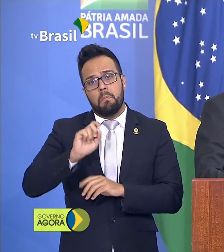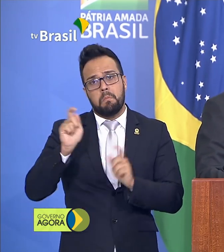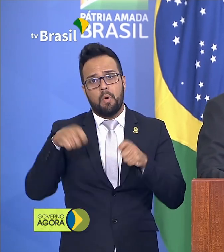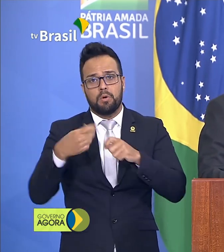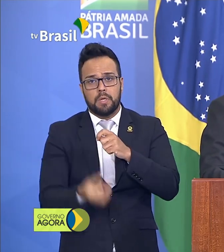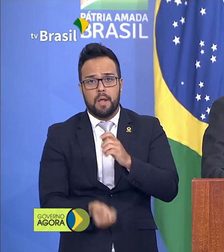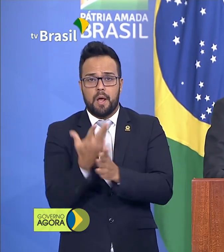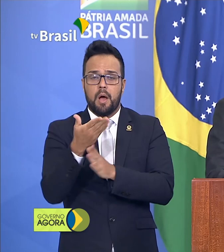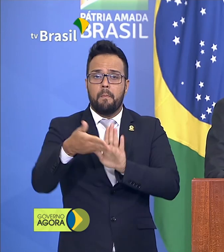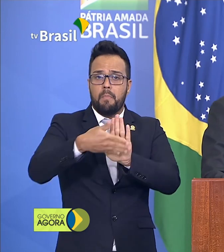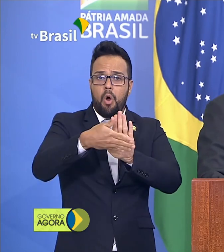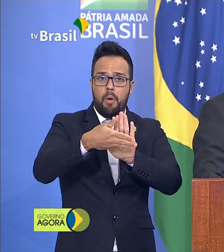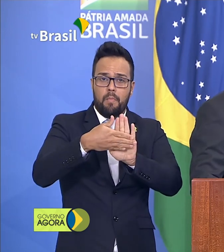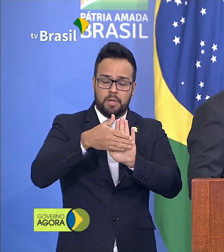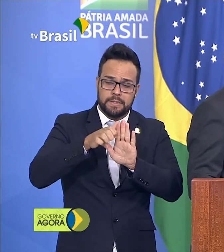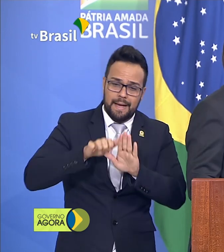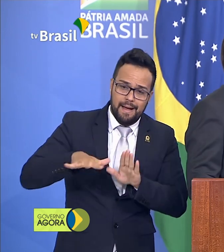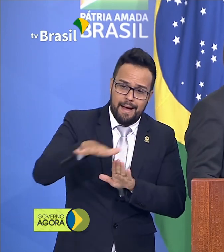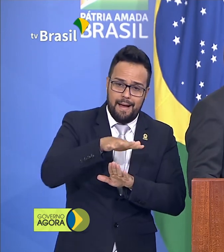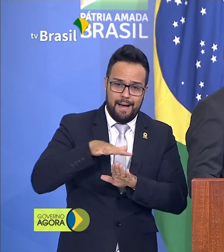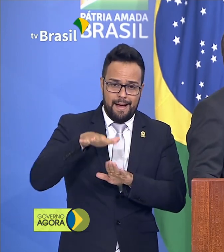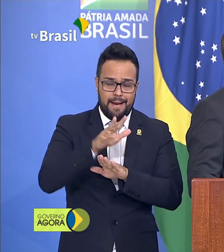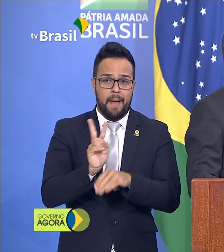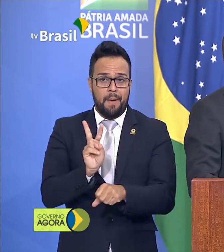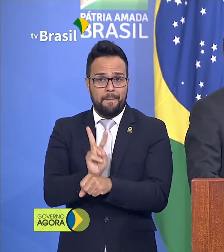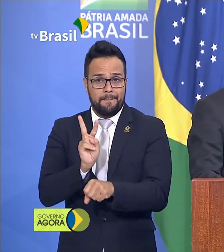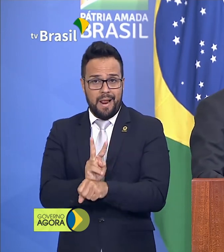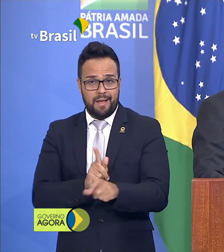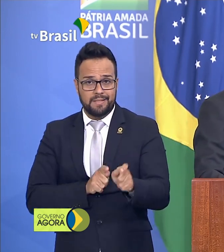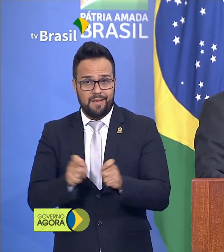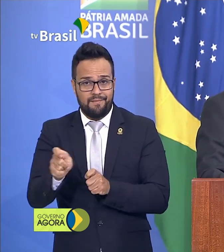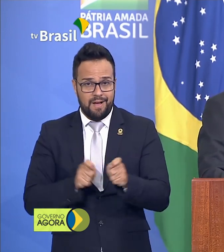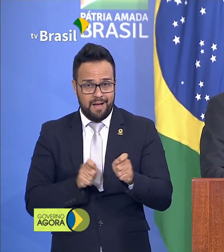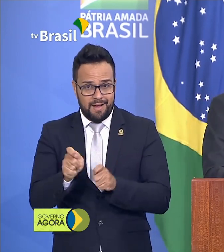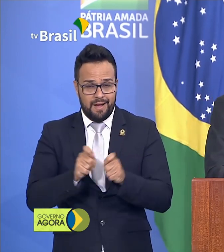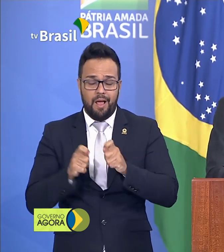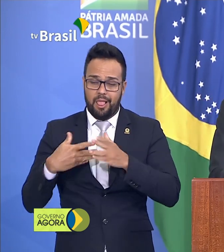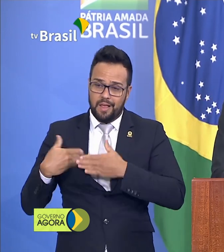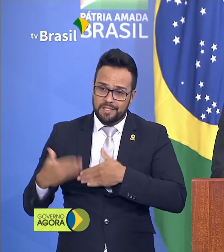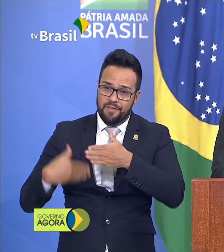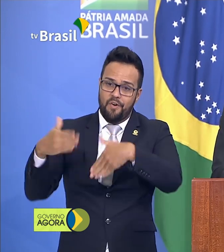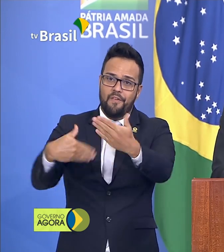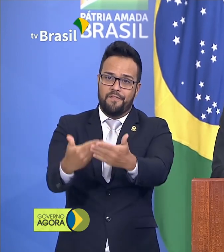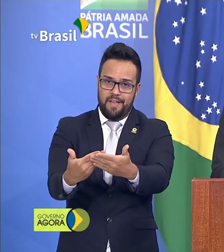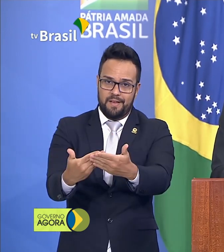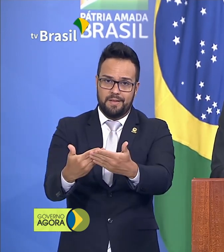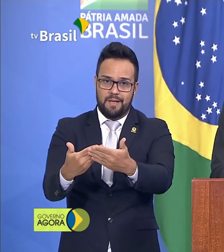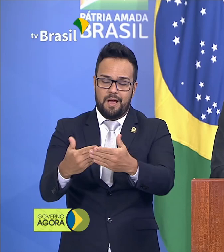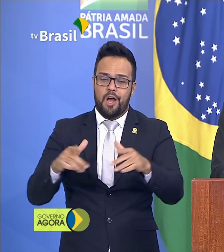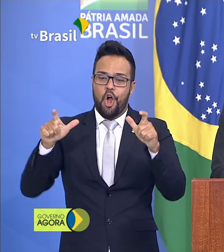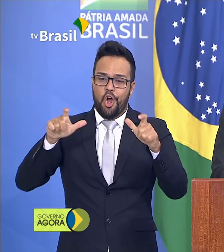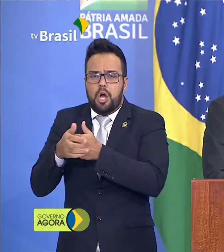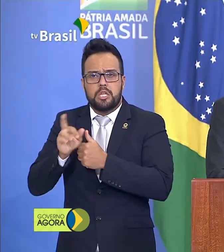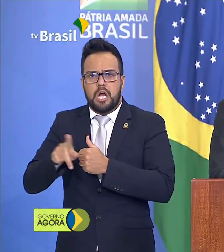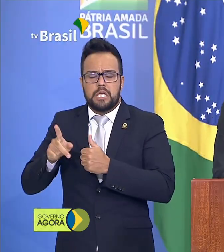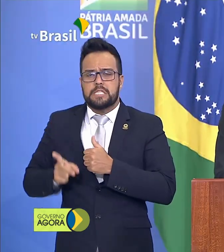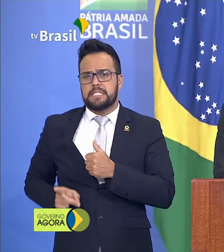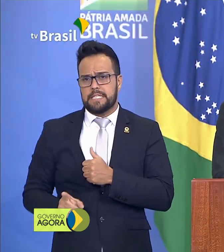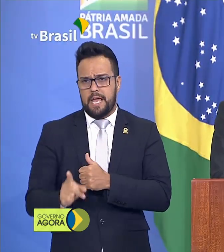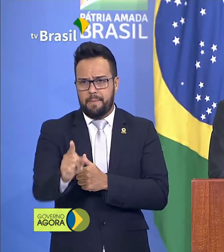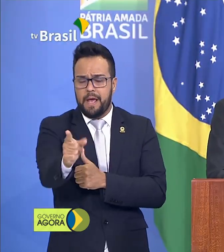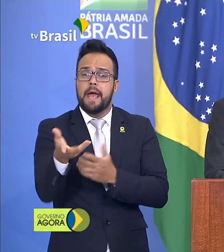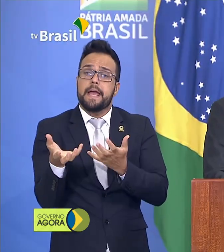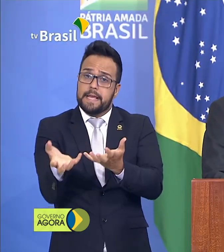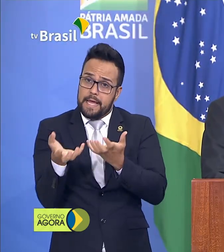as mais variadas possíveis para preservar e desenvolver a nossa região amazônica. Queremos